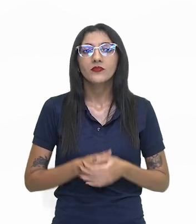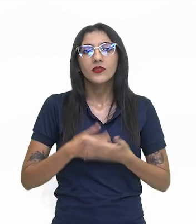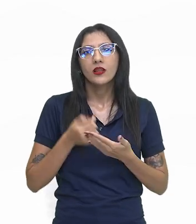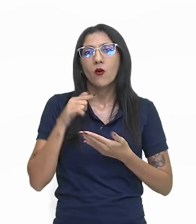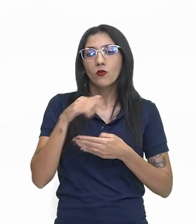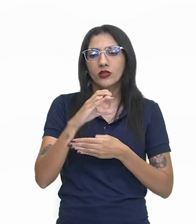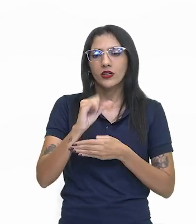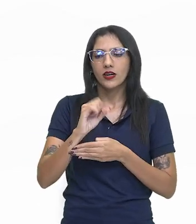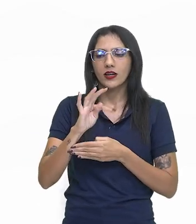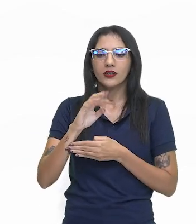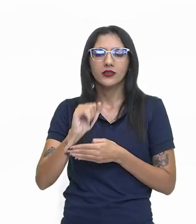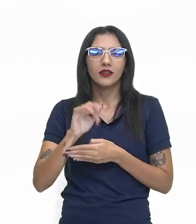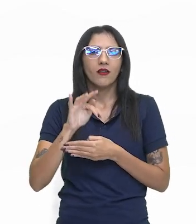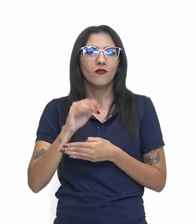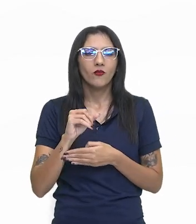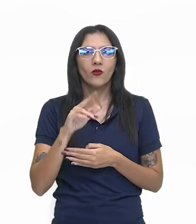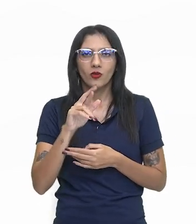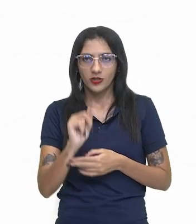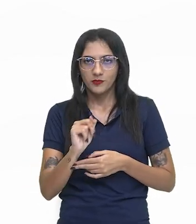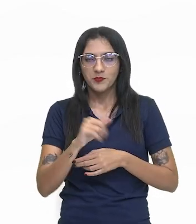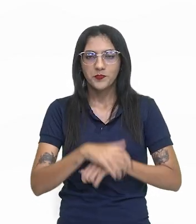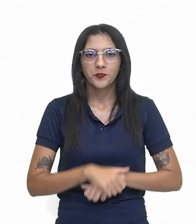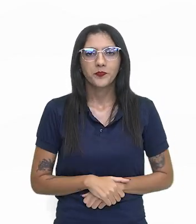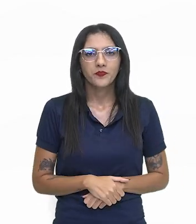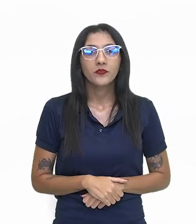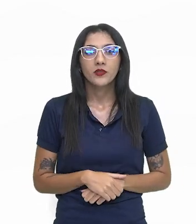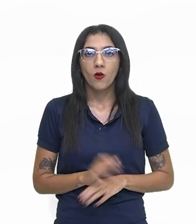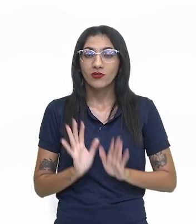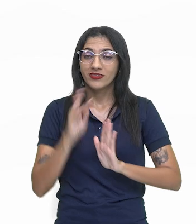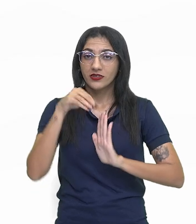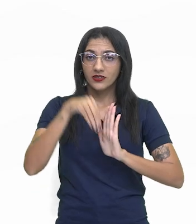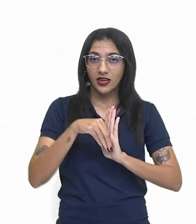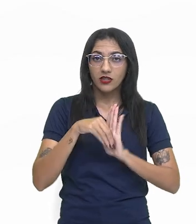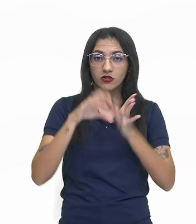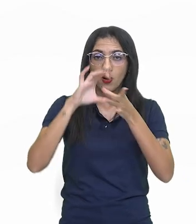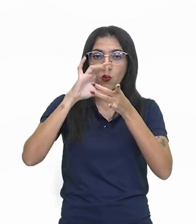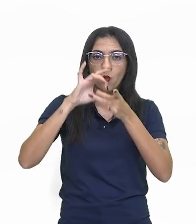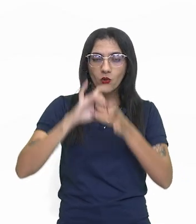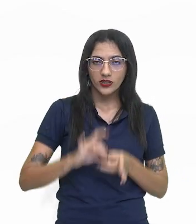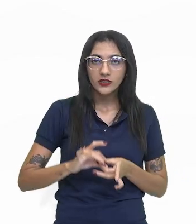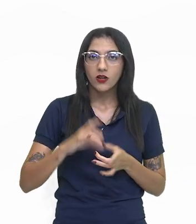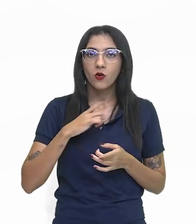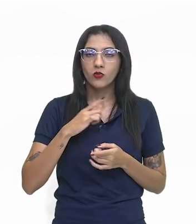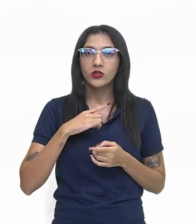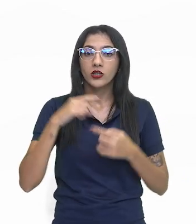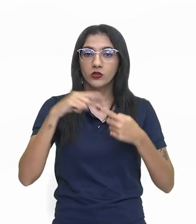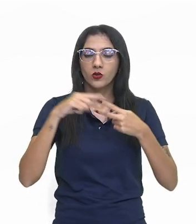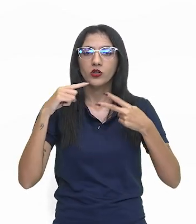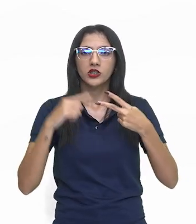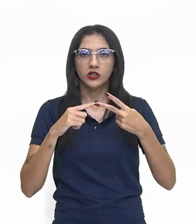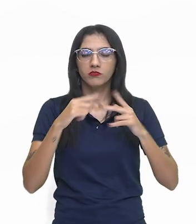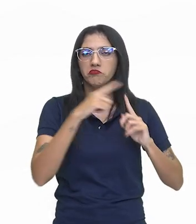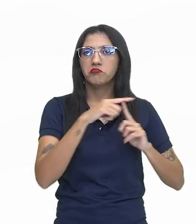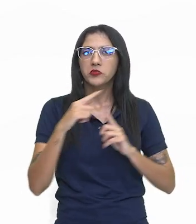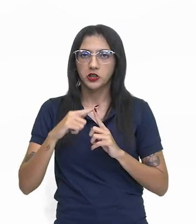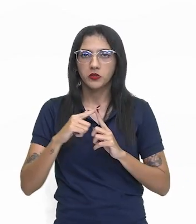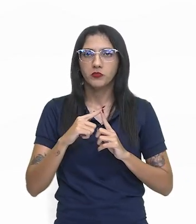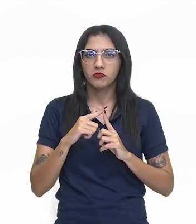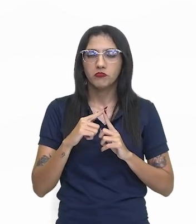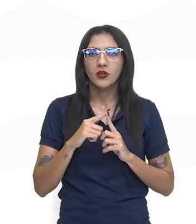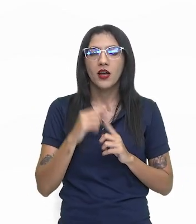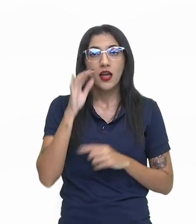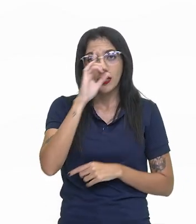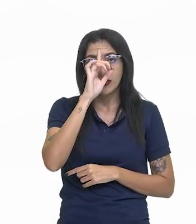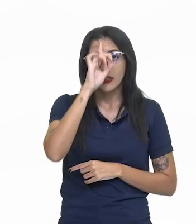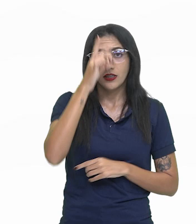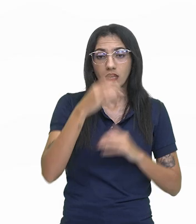de catáfora, ok? Então, dentro da coesão, nós temos a coesão referencial e a sequencial.